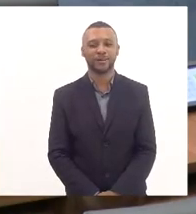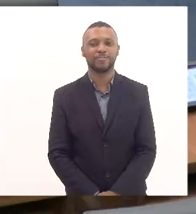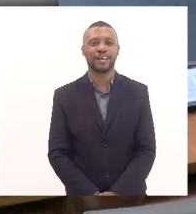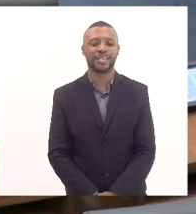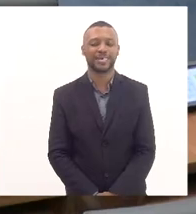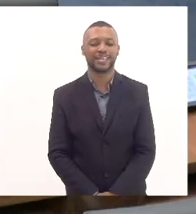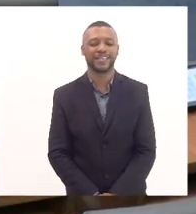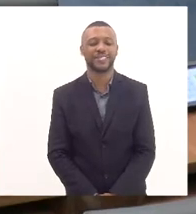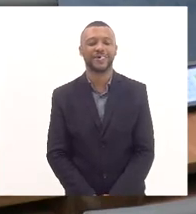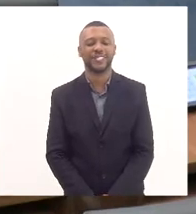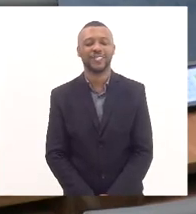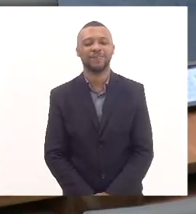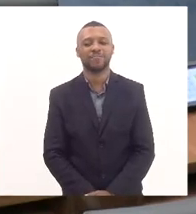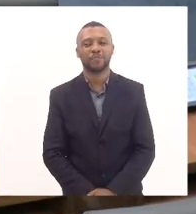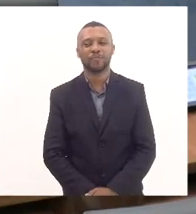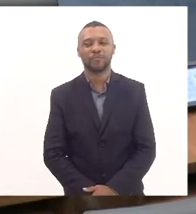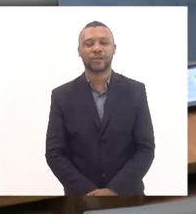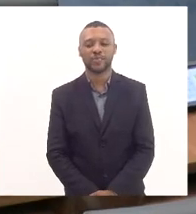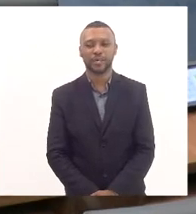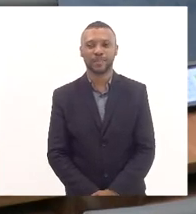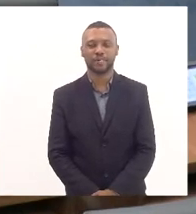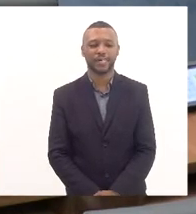E aí